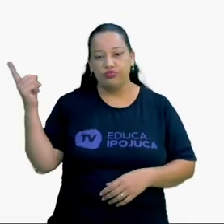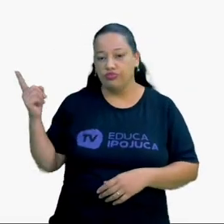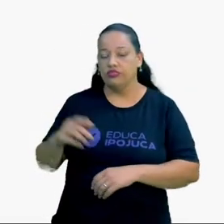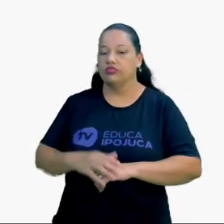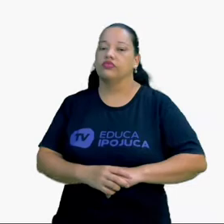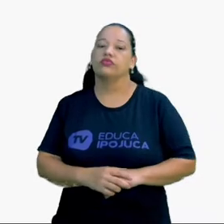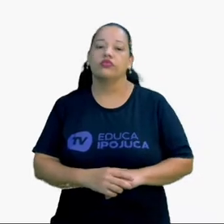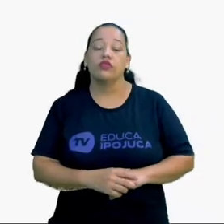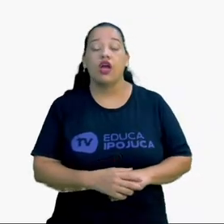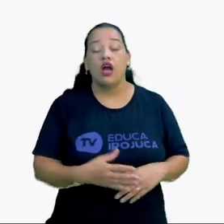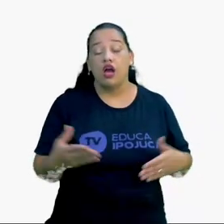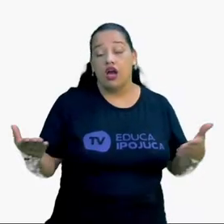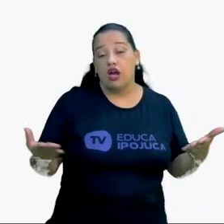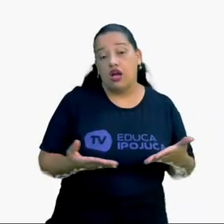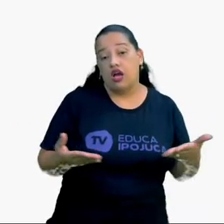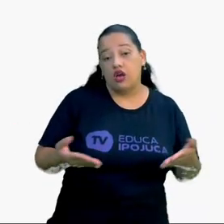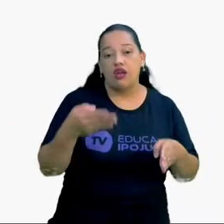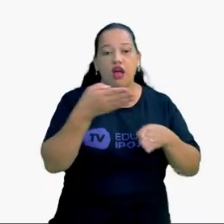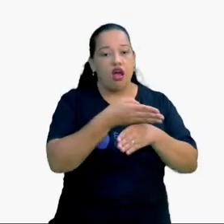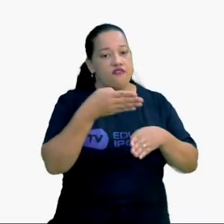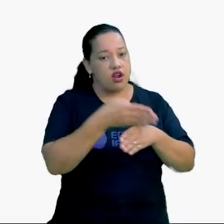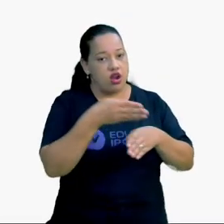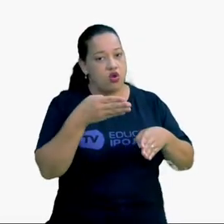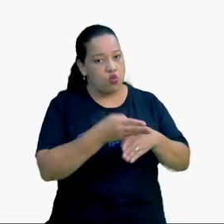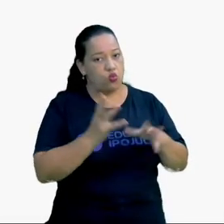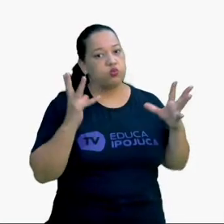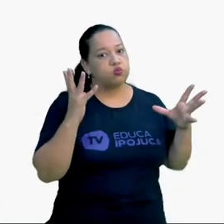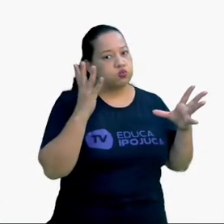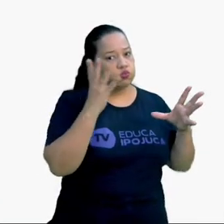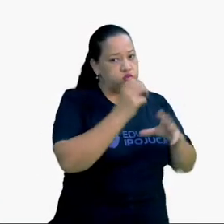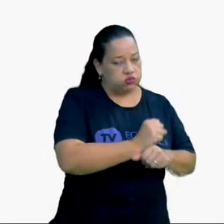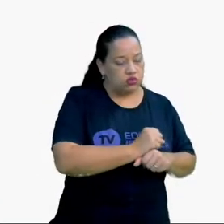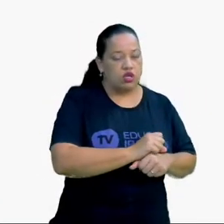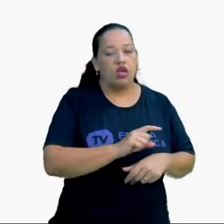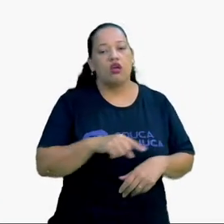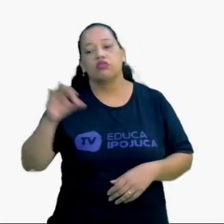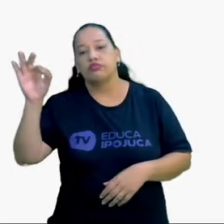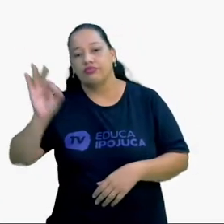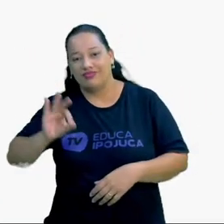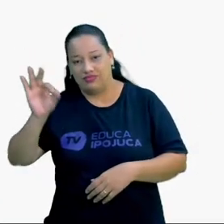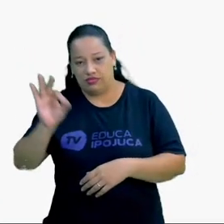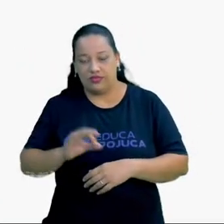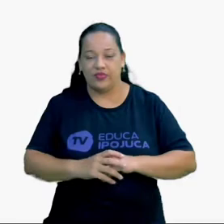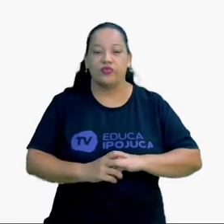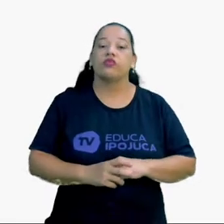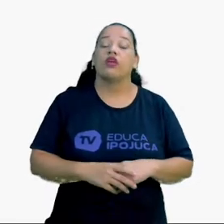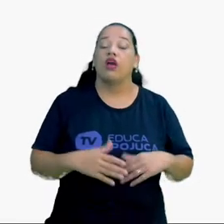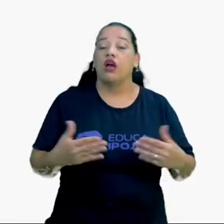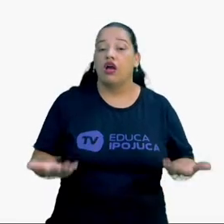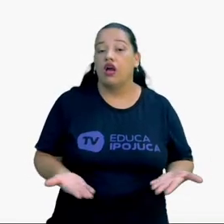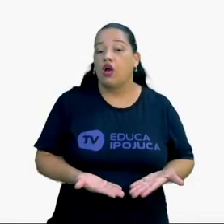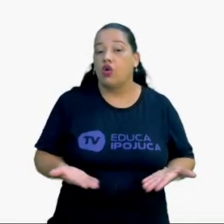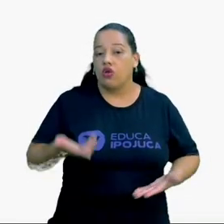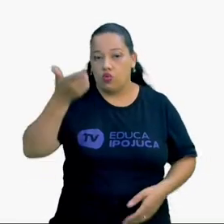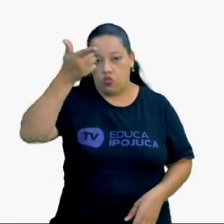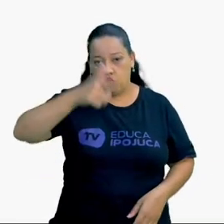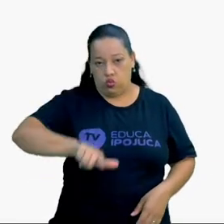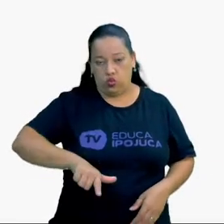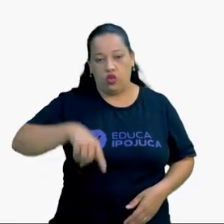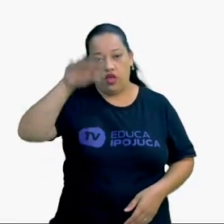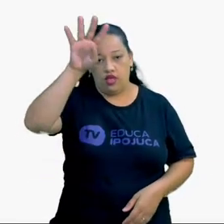aqui a frequência absoluta e a frequência relativa. A diferença aqui. Fizemos agora uma nova